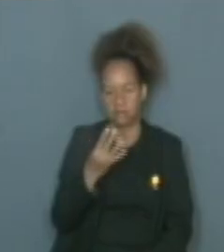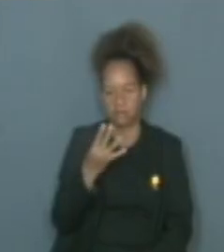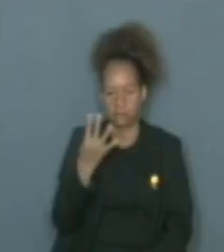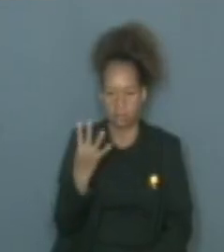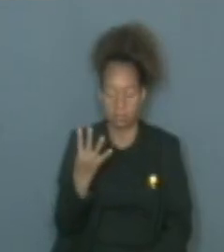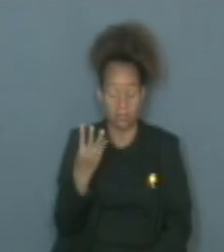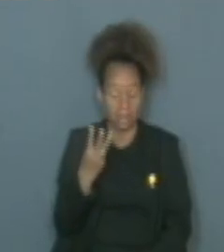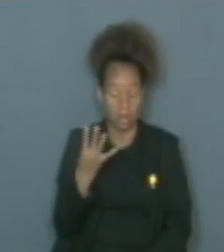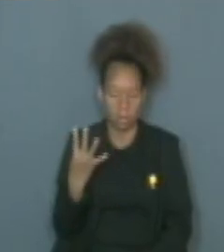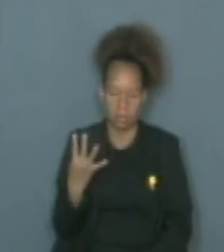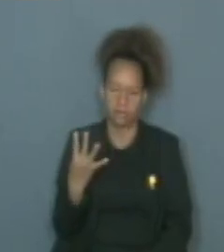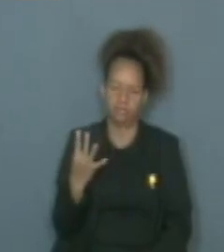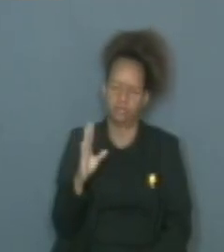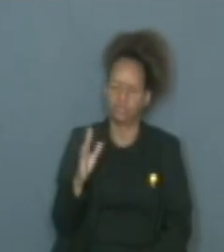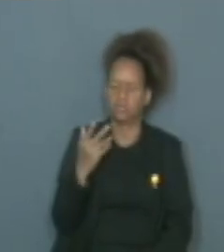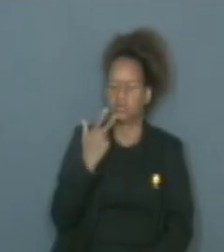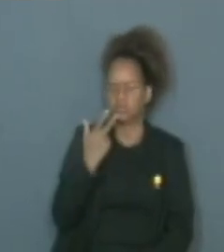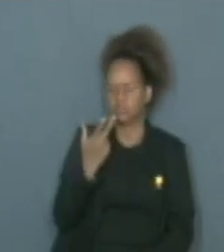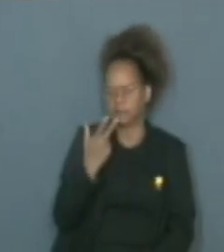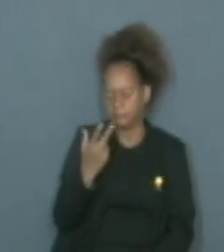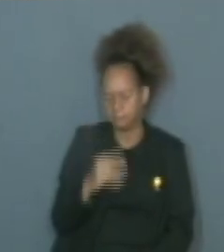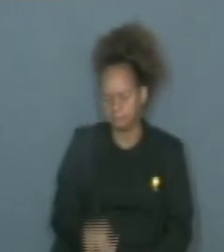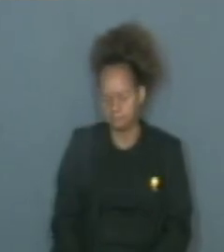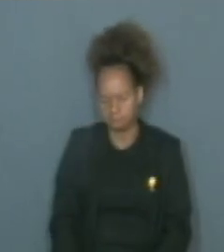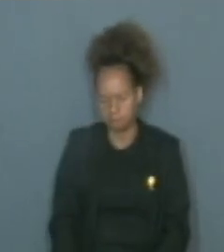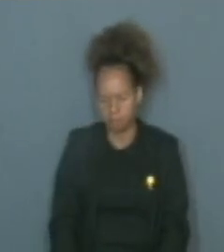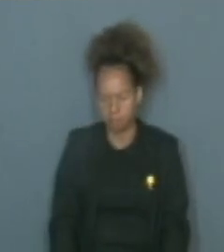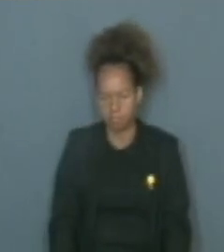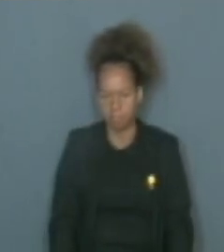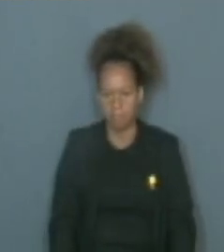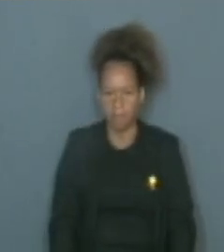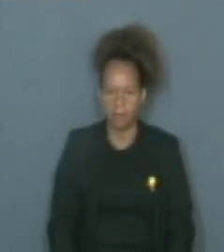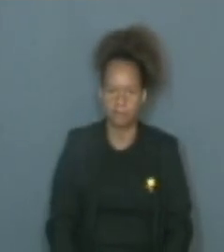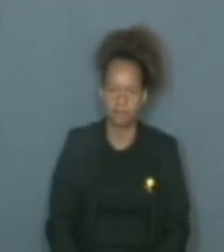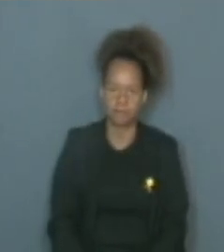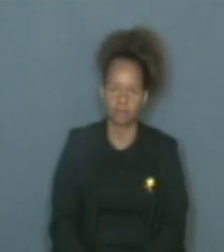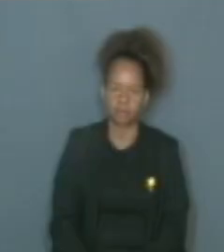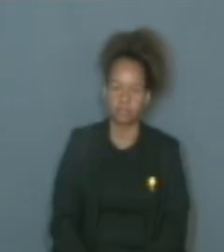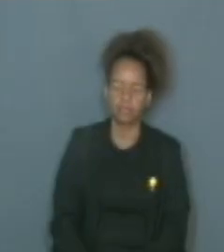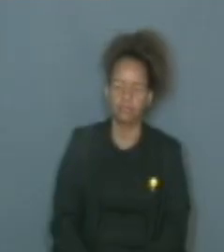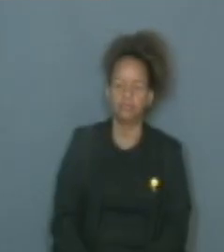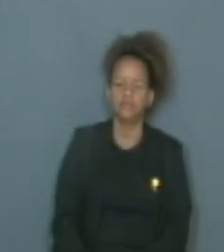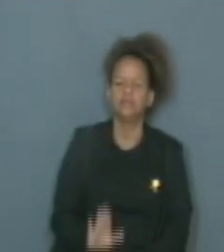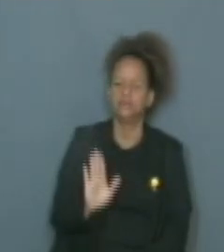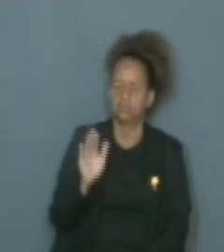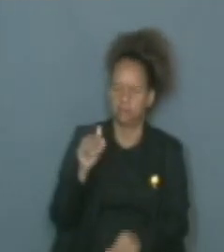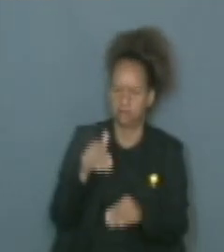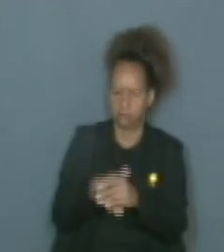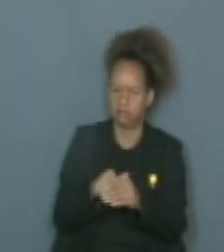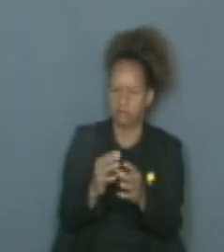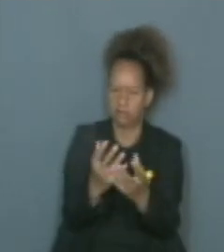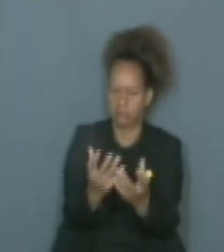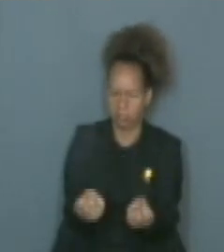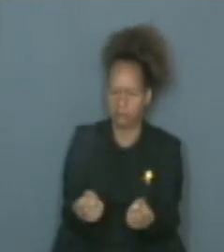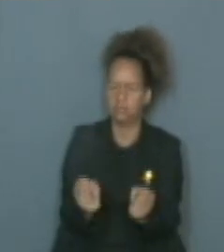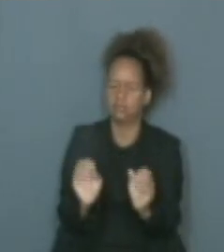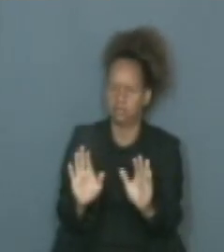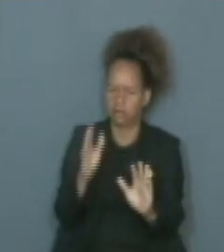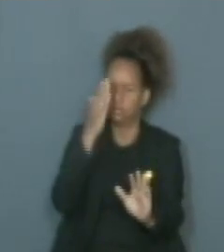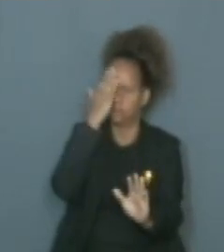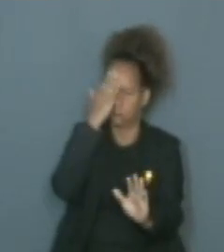16.934. Eu já inicio as minhas palavras, presidente, falando que eu vou votar favorável, eu